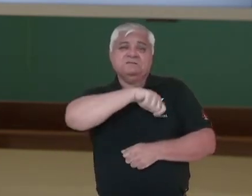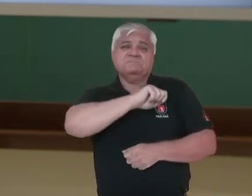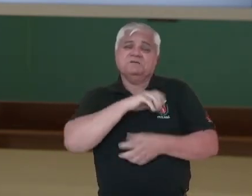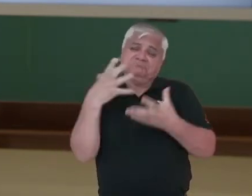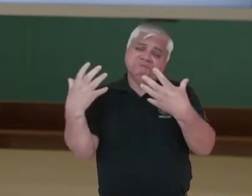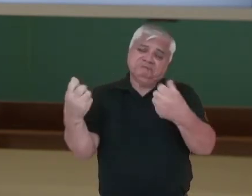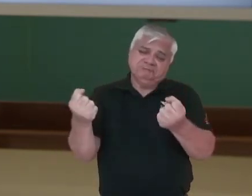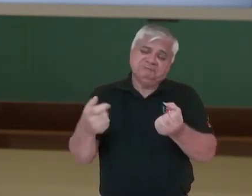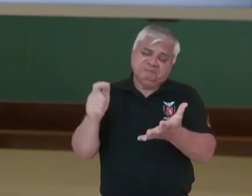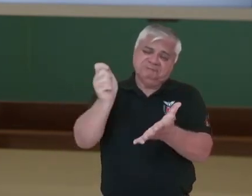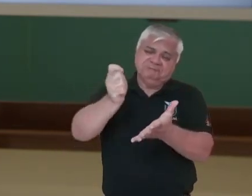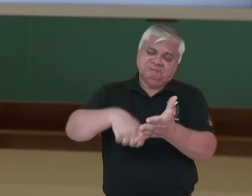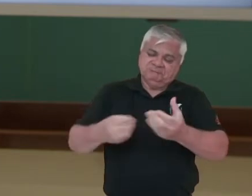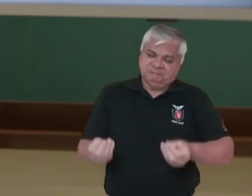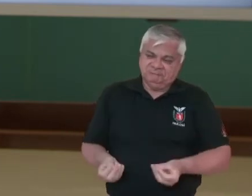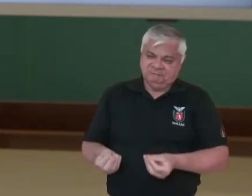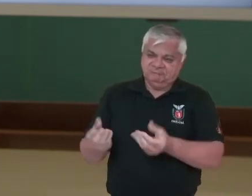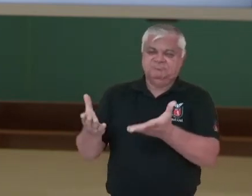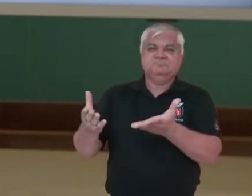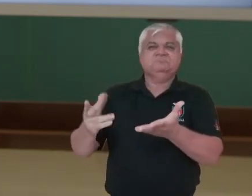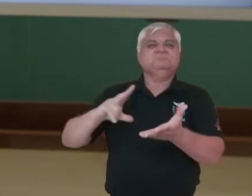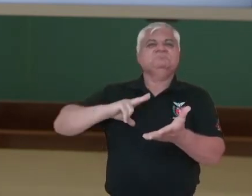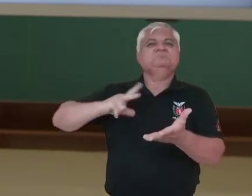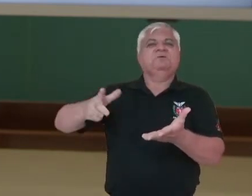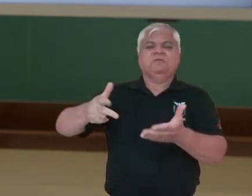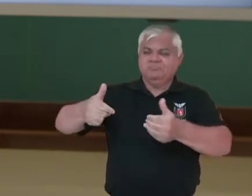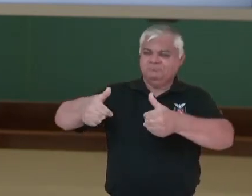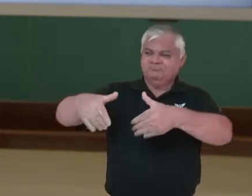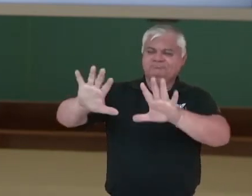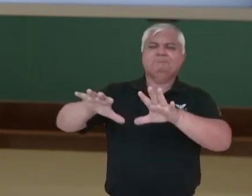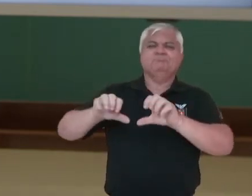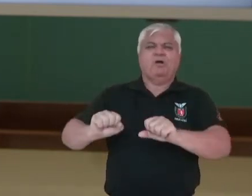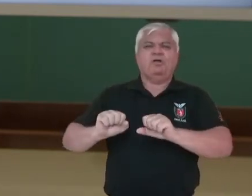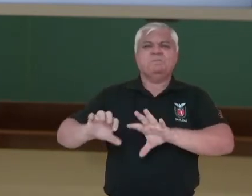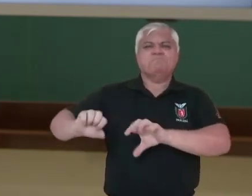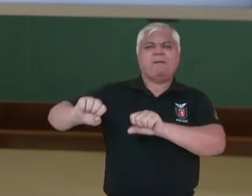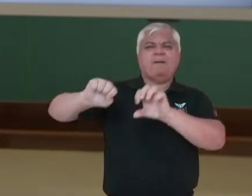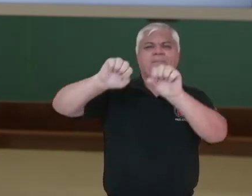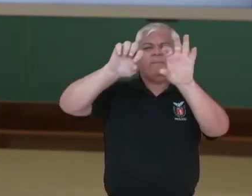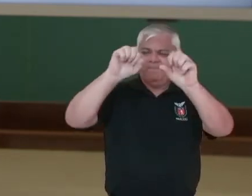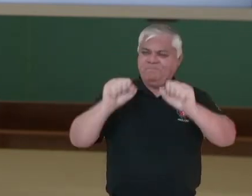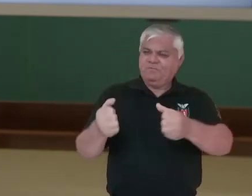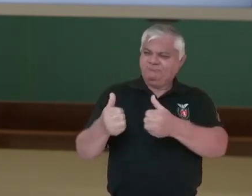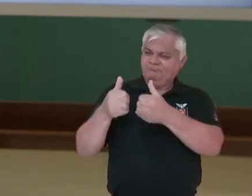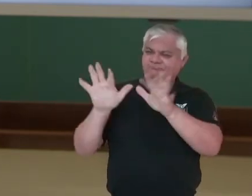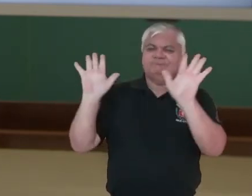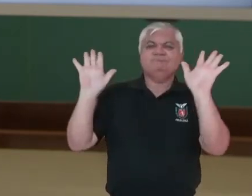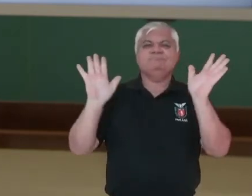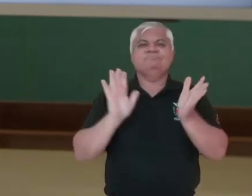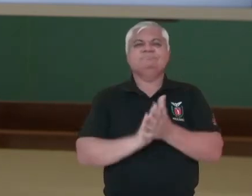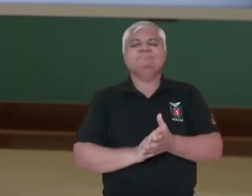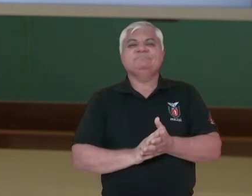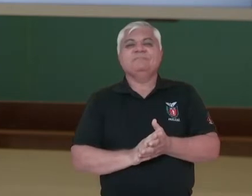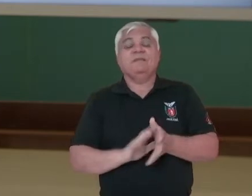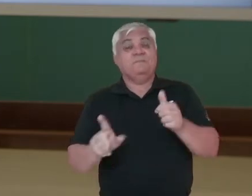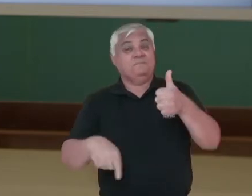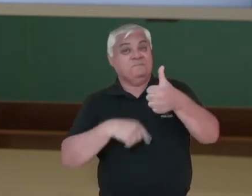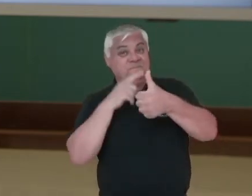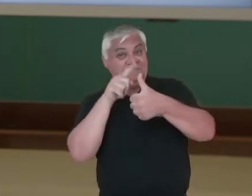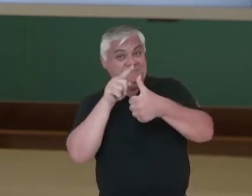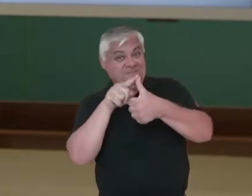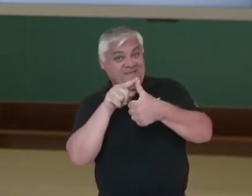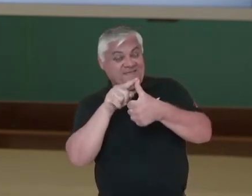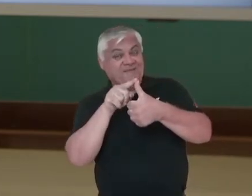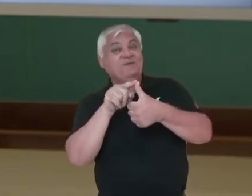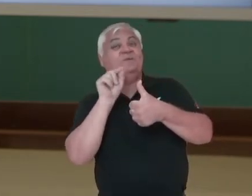o Tratado de Madrid, que é considerando essa expansão do território brasileiro. Então a diferença é essa, um foi o primeiro e o